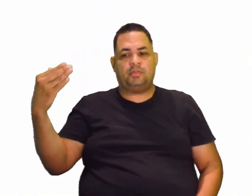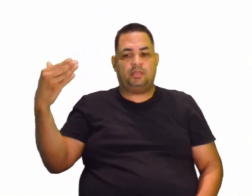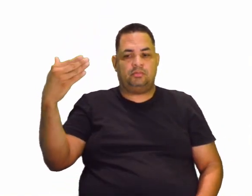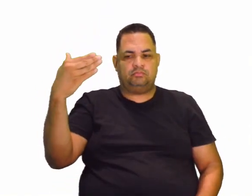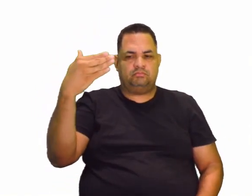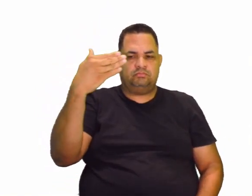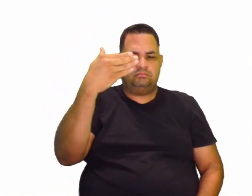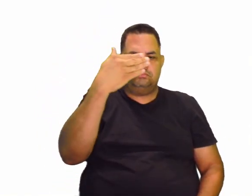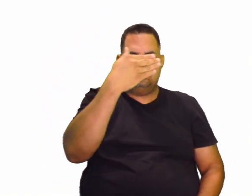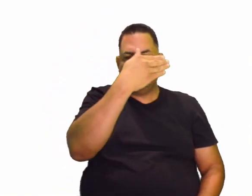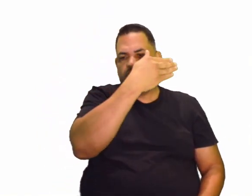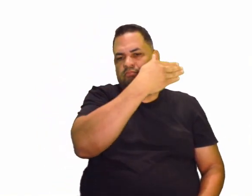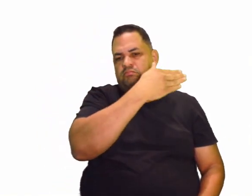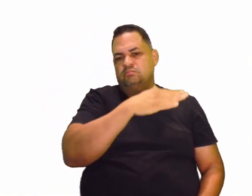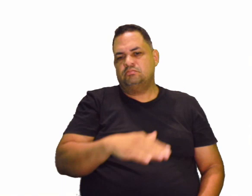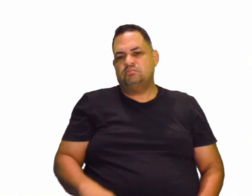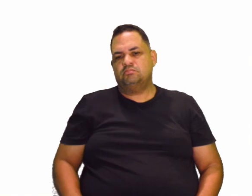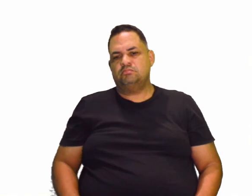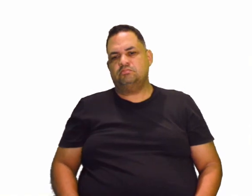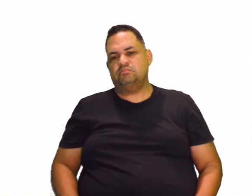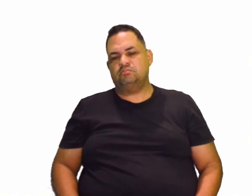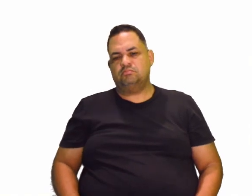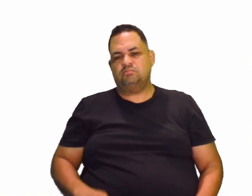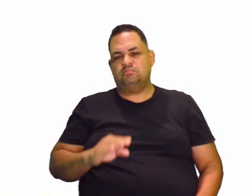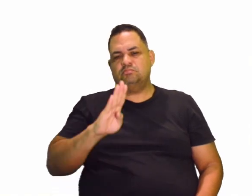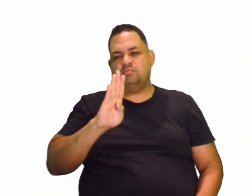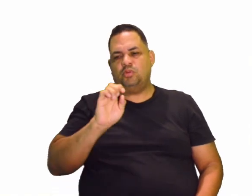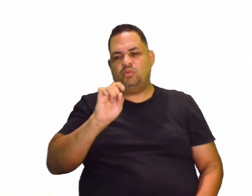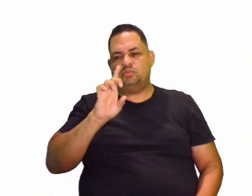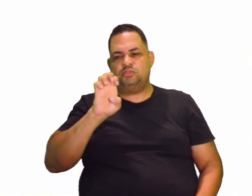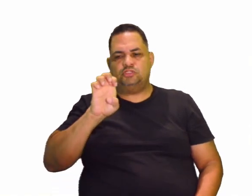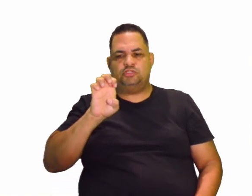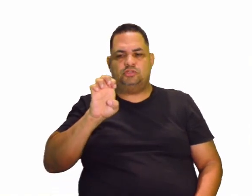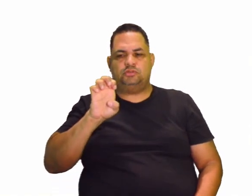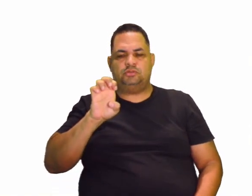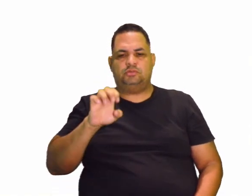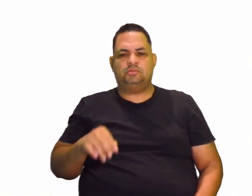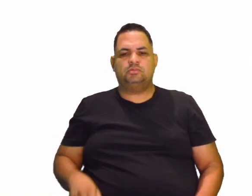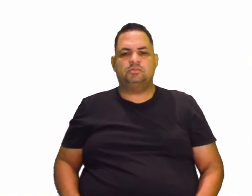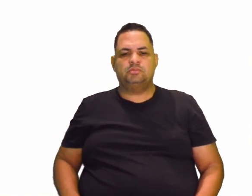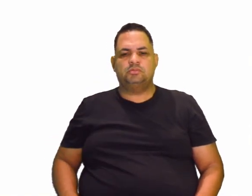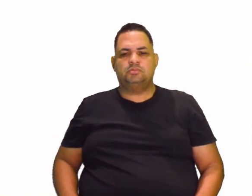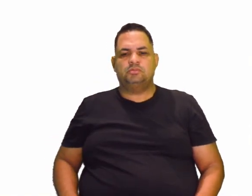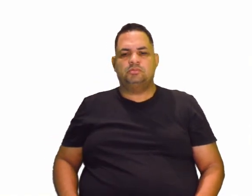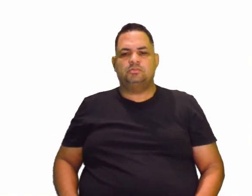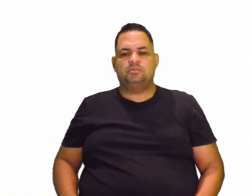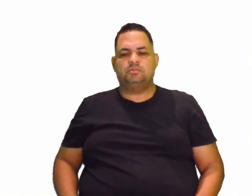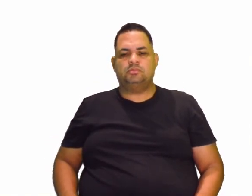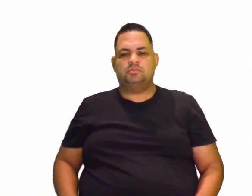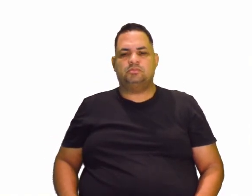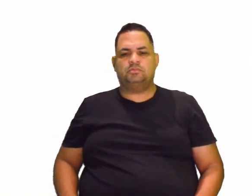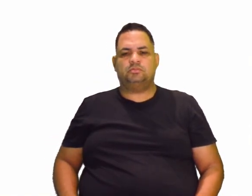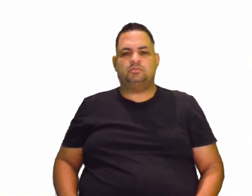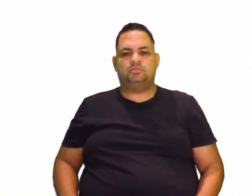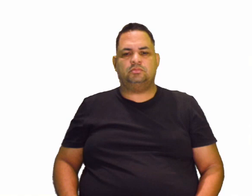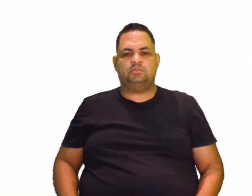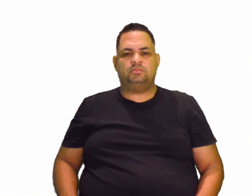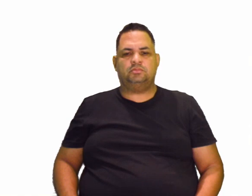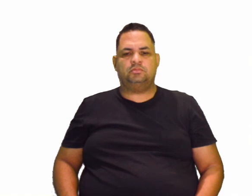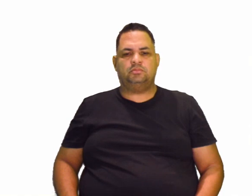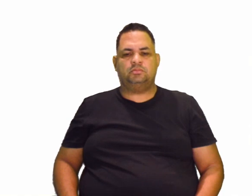a bonde, né? Eu acho que é o bonde. Eu não andei, mas aqui em cima é uma linha